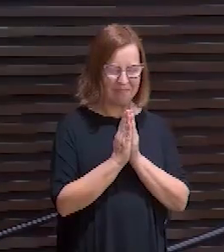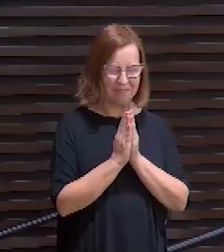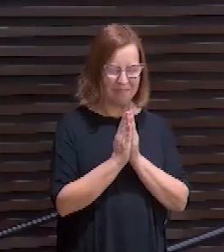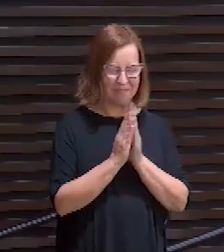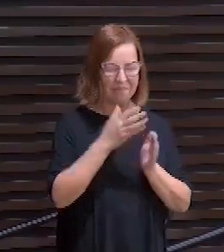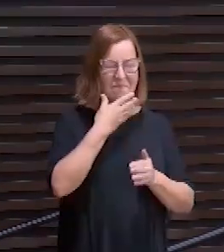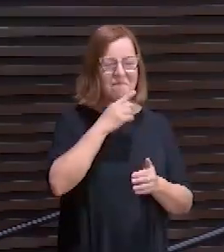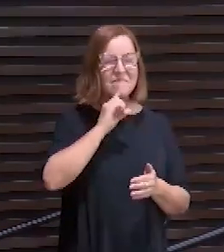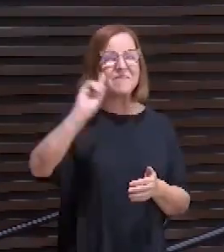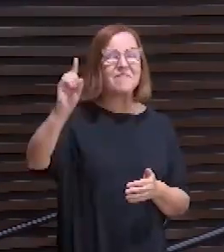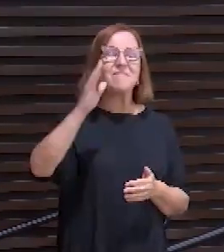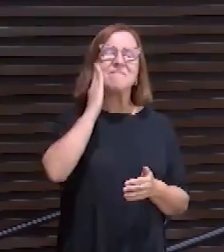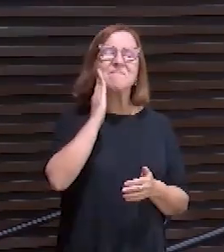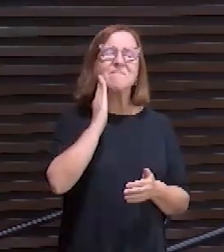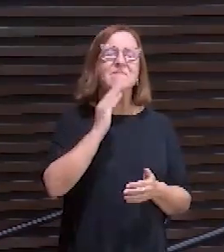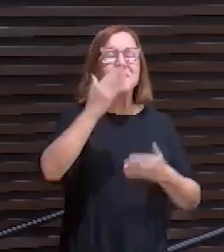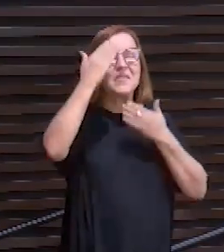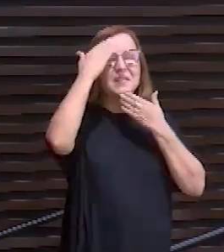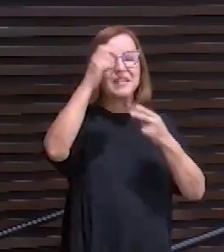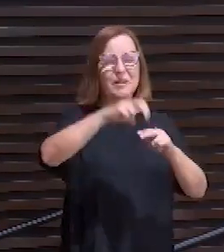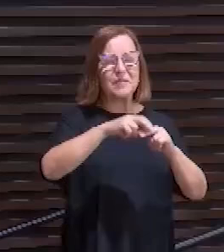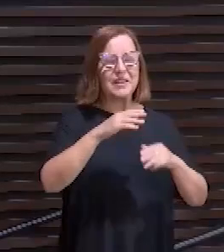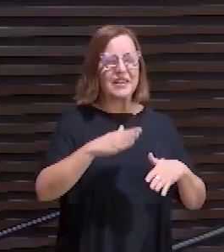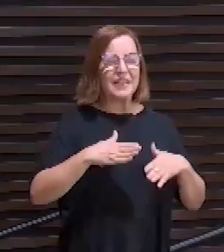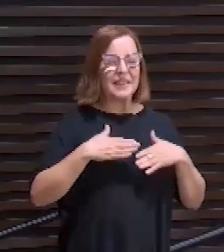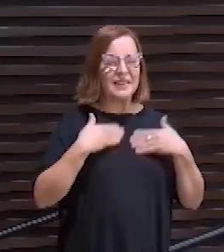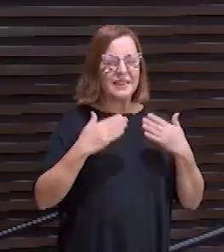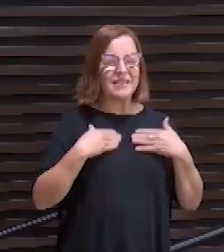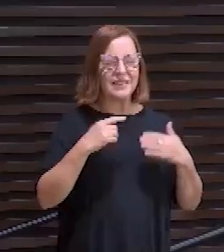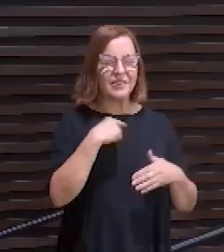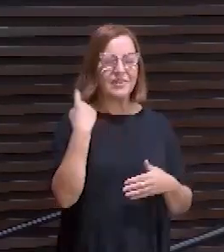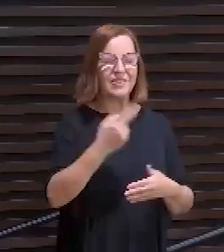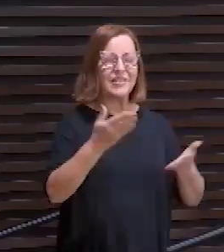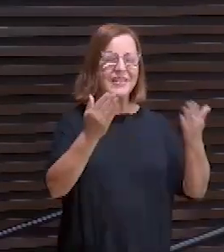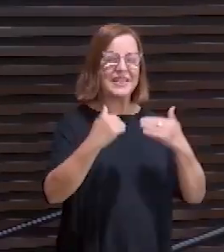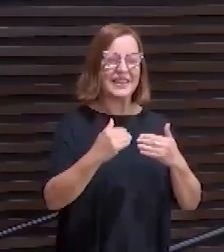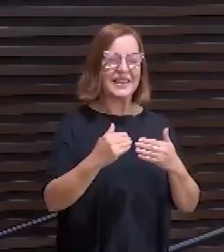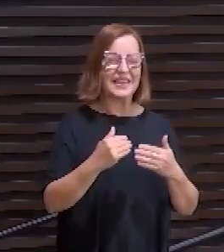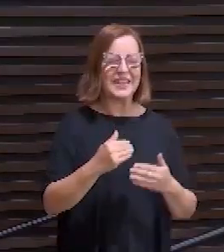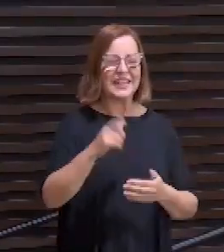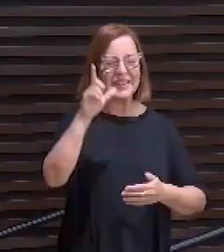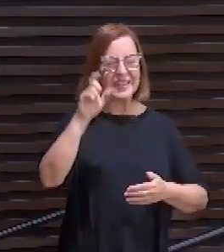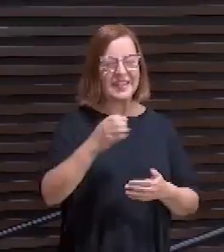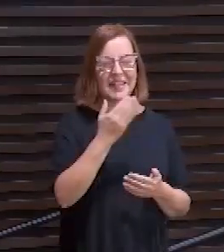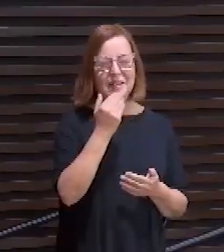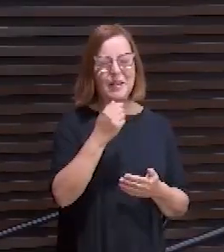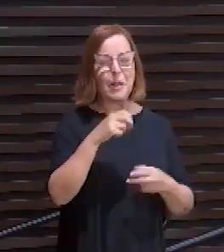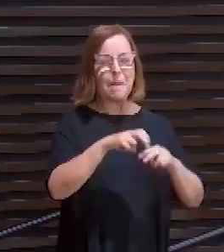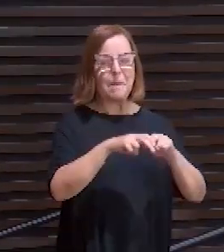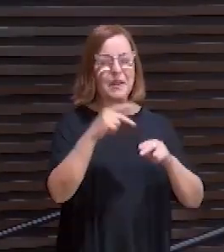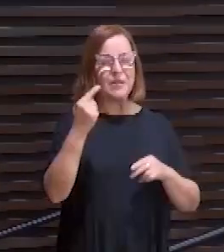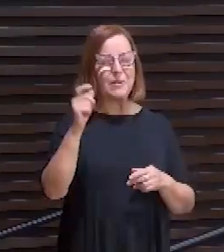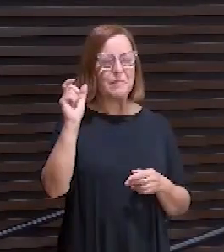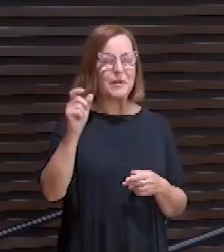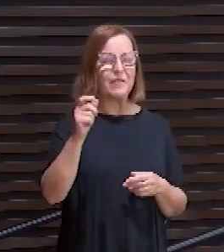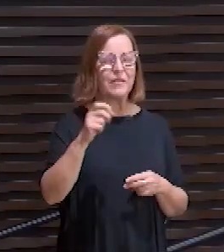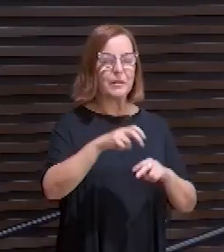Pai querido, muito obrigado pelo privilégio que o Senhor nos concede de sermos alimentados pela Tua Palavra e pelo Teu Santo